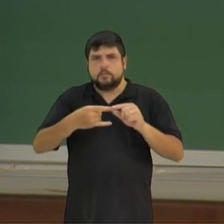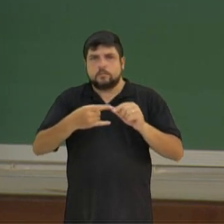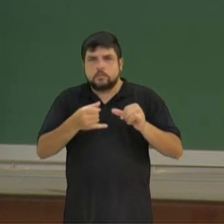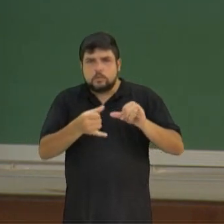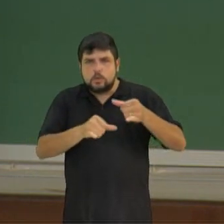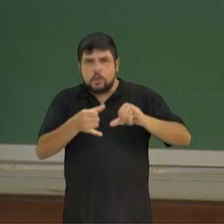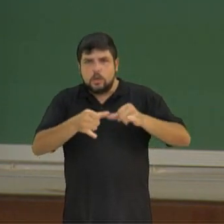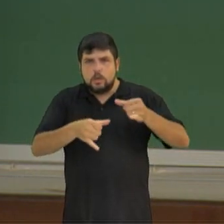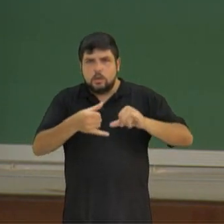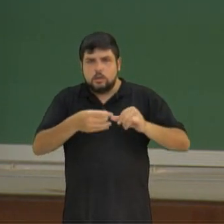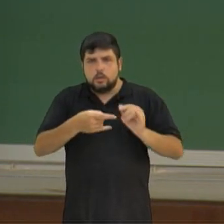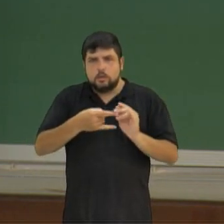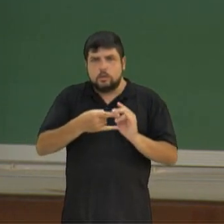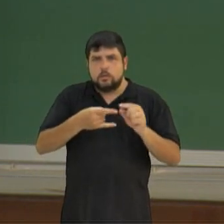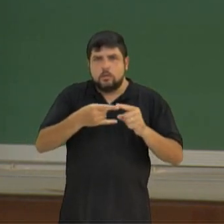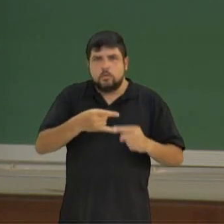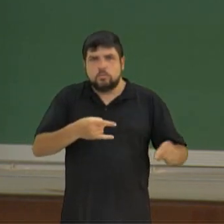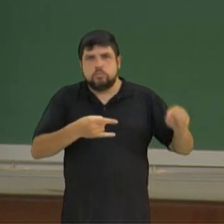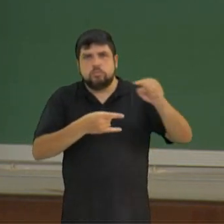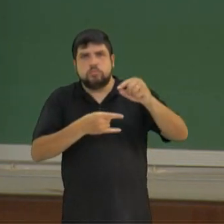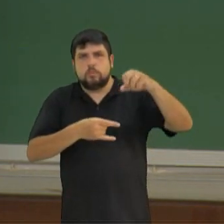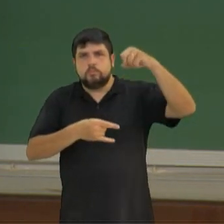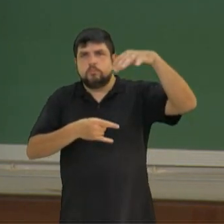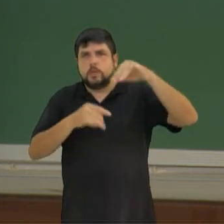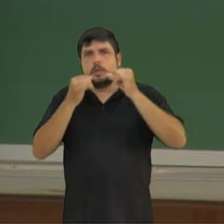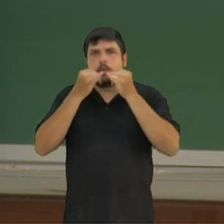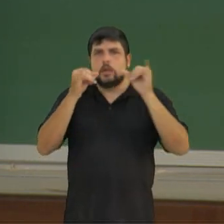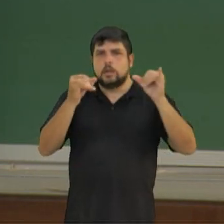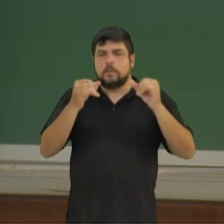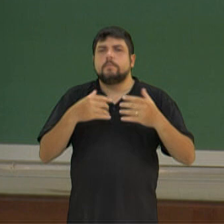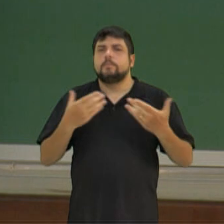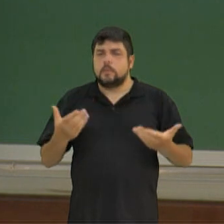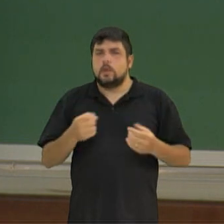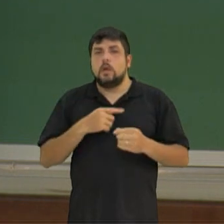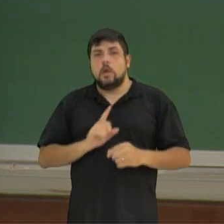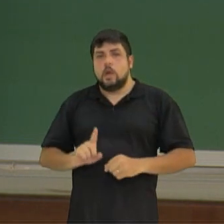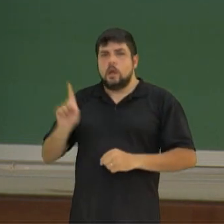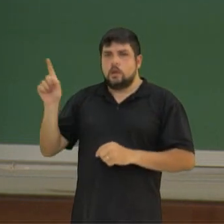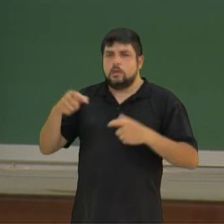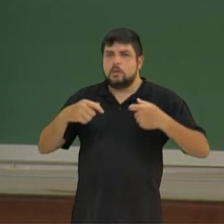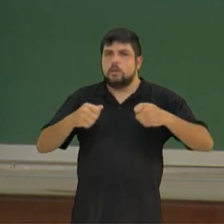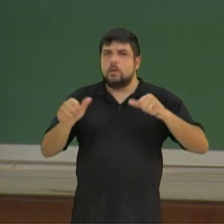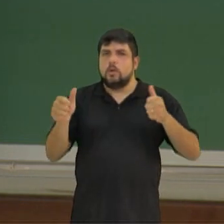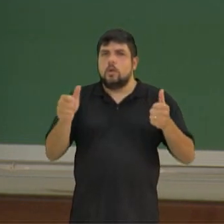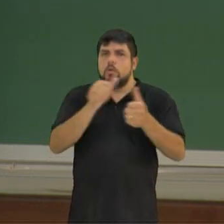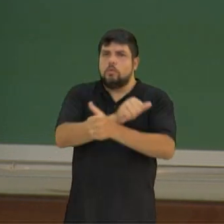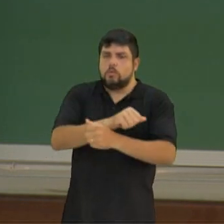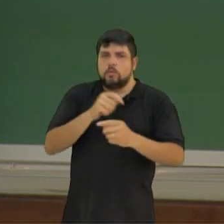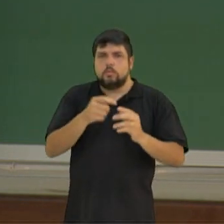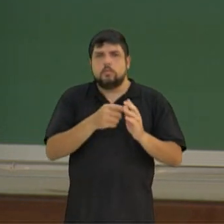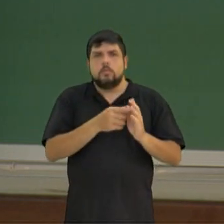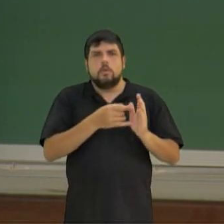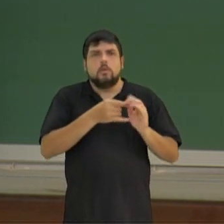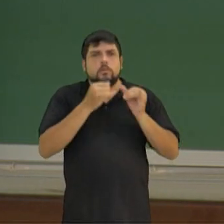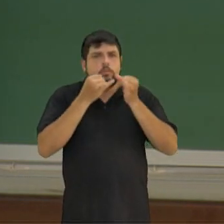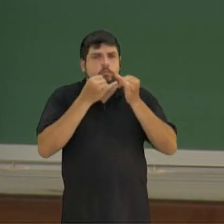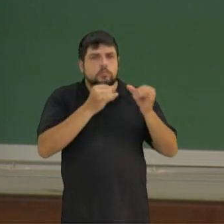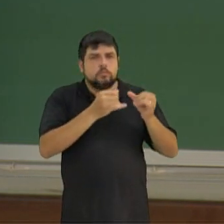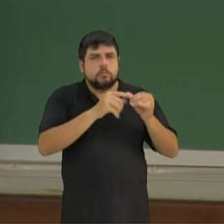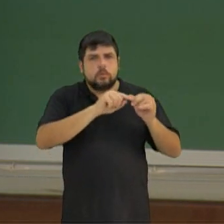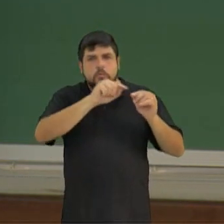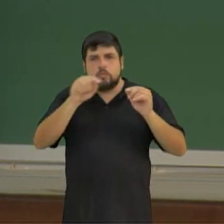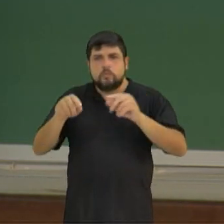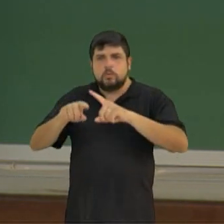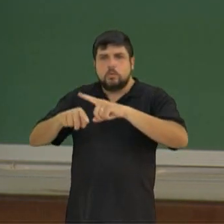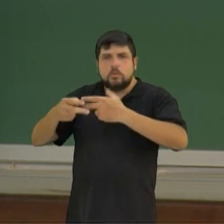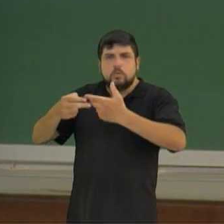química que vai se transformar em energia elétrica, aqui nós precisamos de uma corrente elétrica para separar as substâncias. E aí,